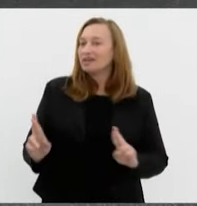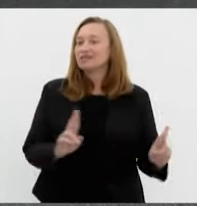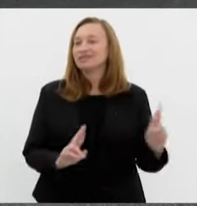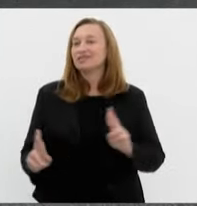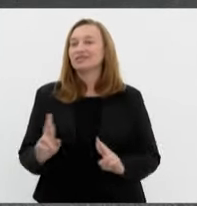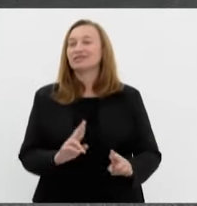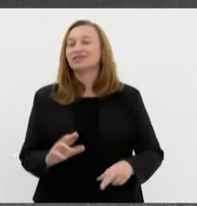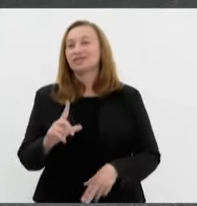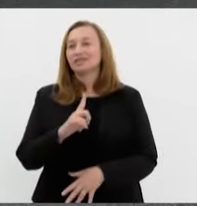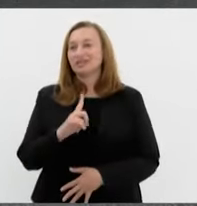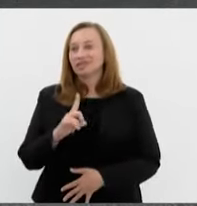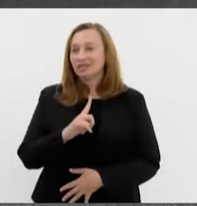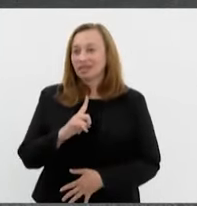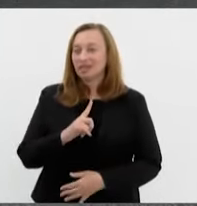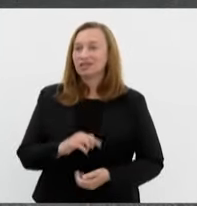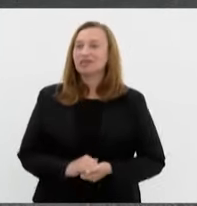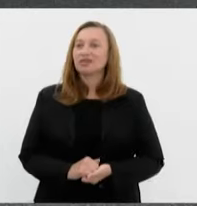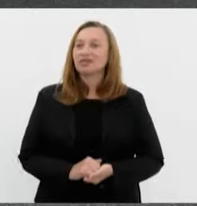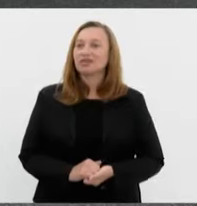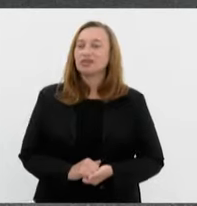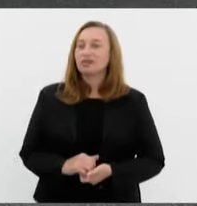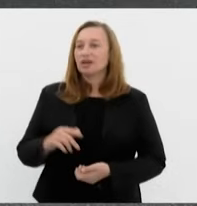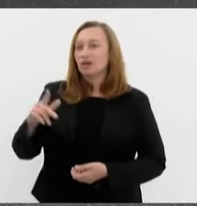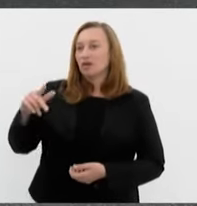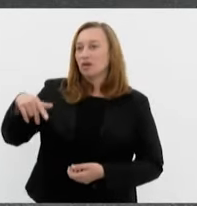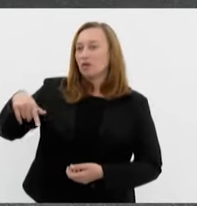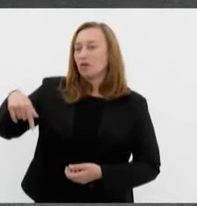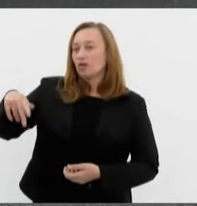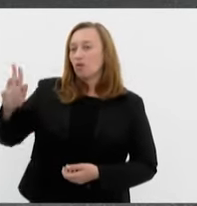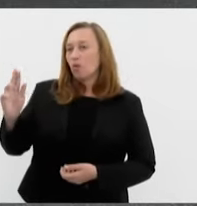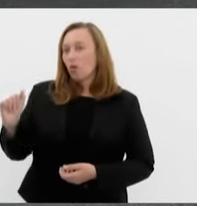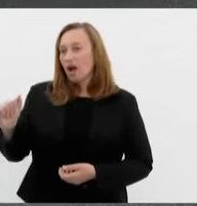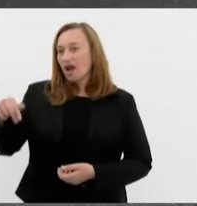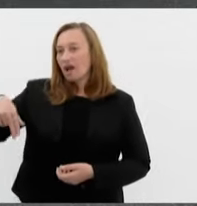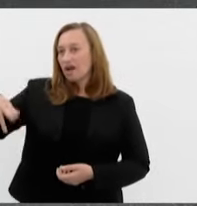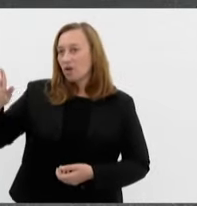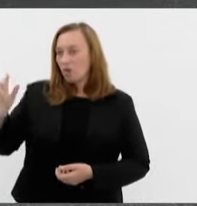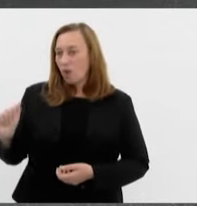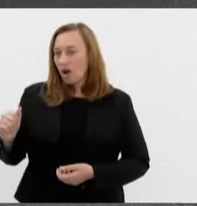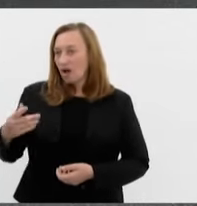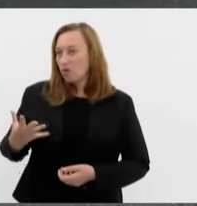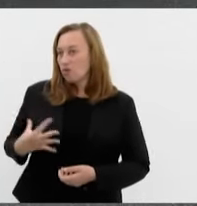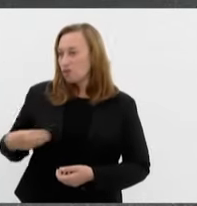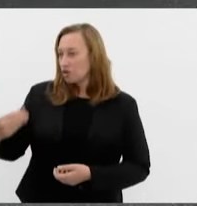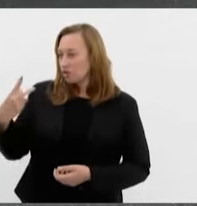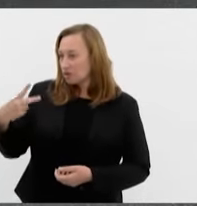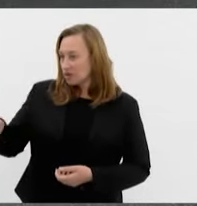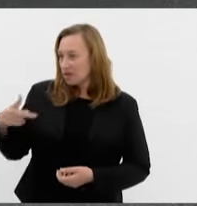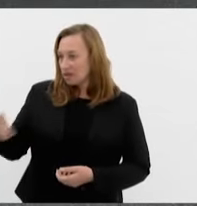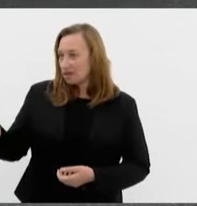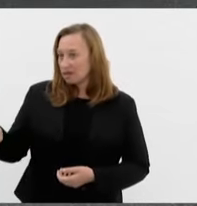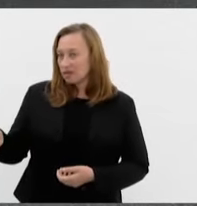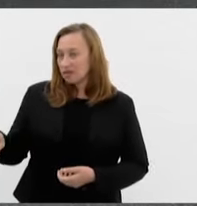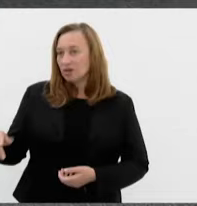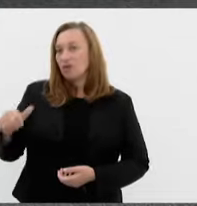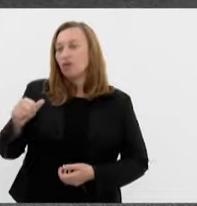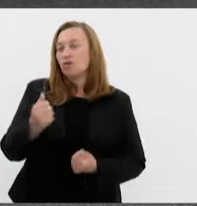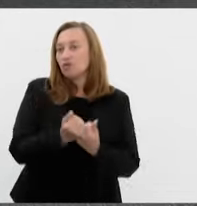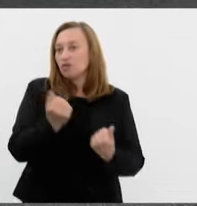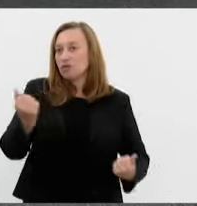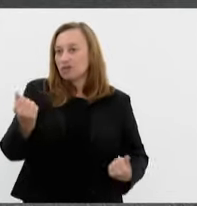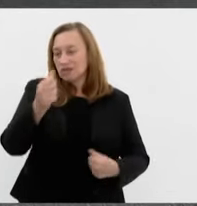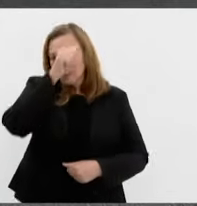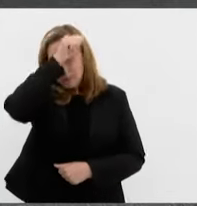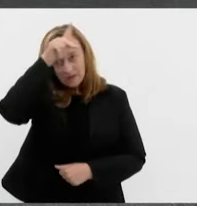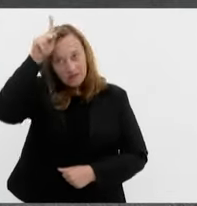entre essa figura folclórica chamada quaquá e o Eduardo pais o filho do quaquá atual vice-prefeito de Maricá se